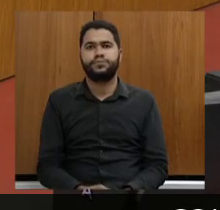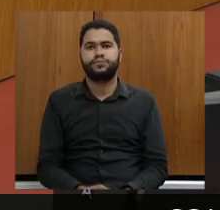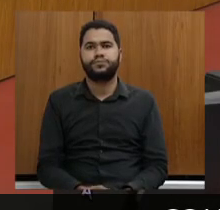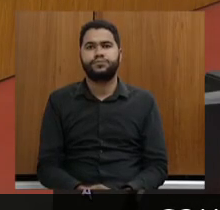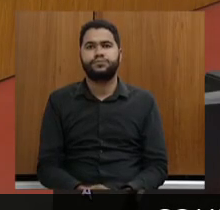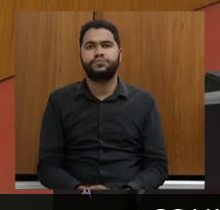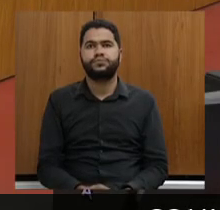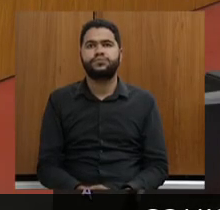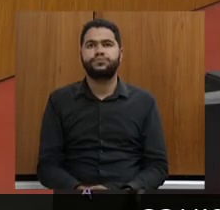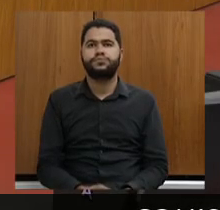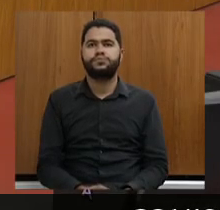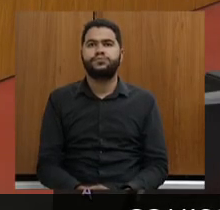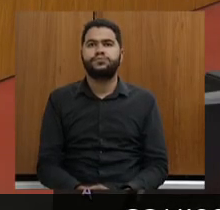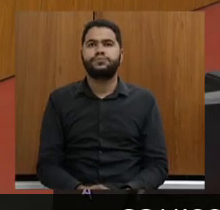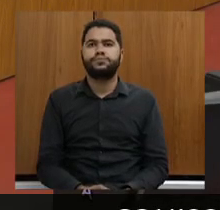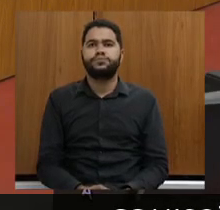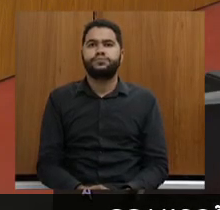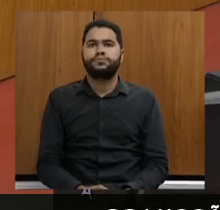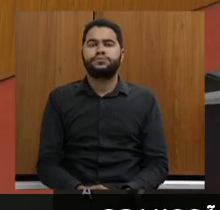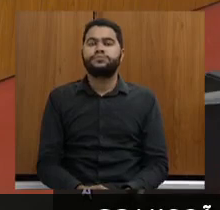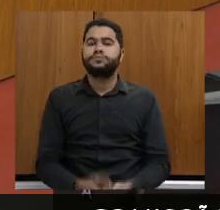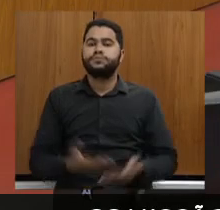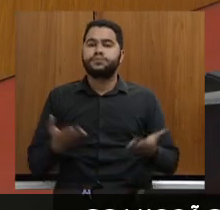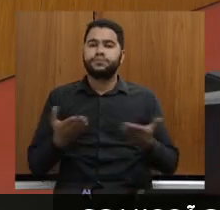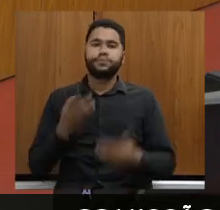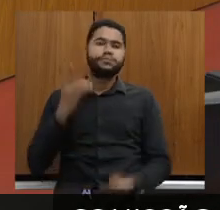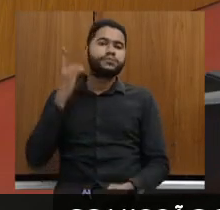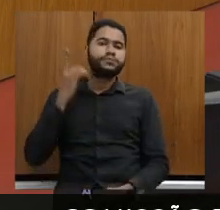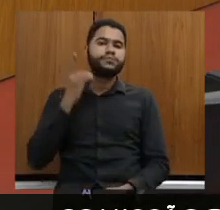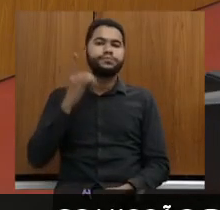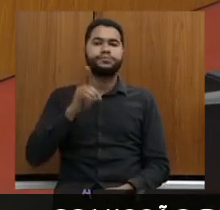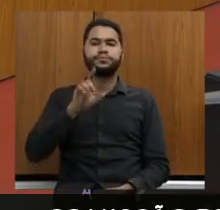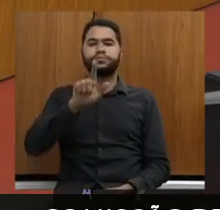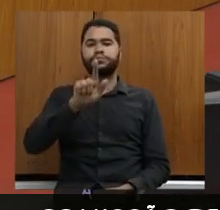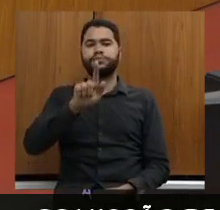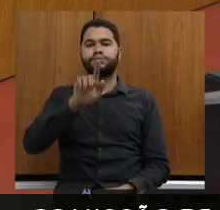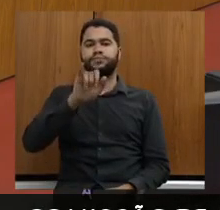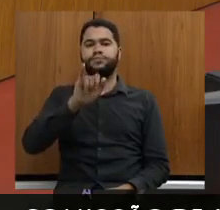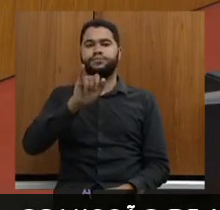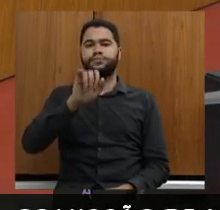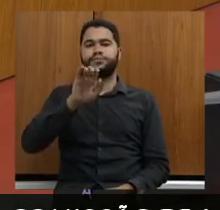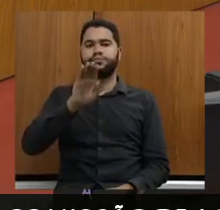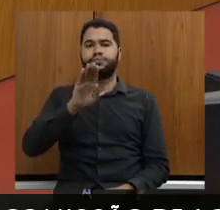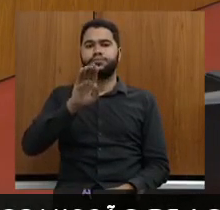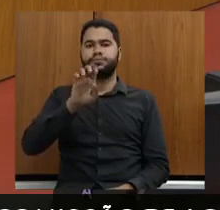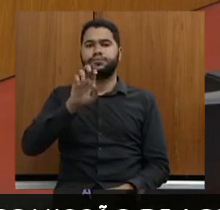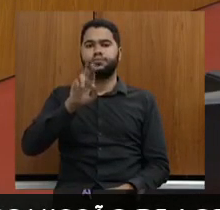em qual palavra deputado Oi Gil Pereira